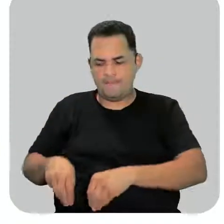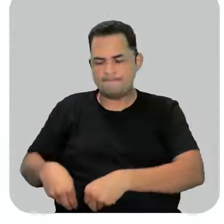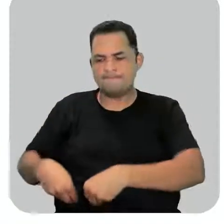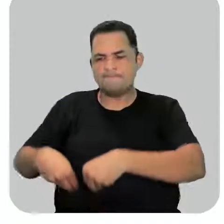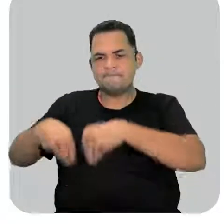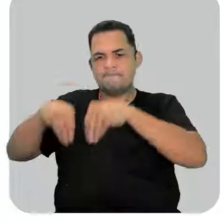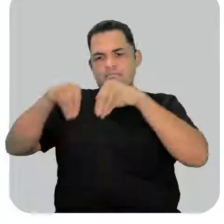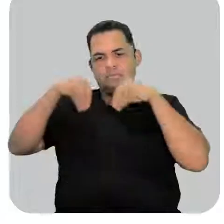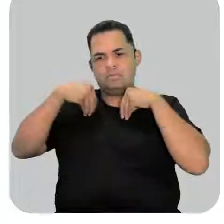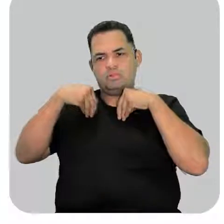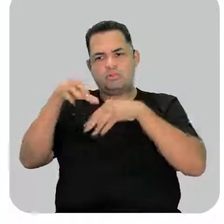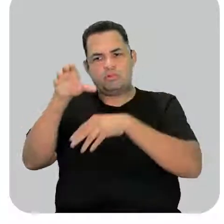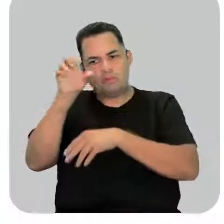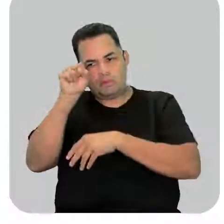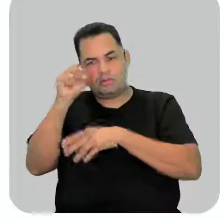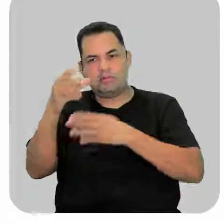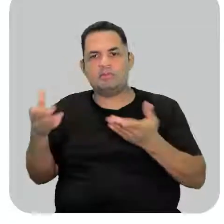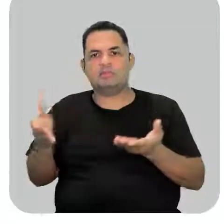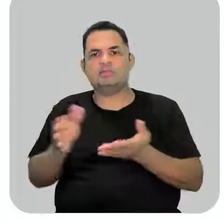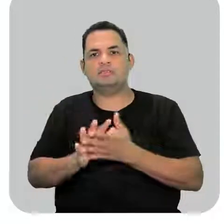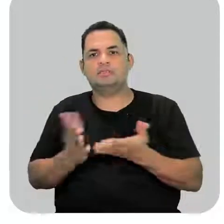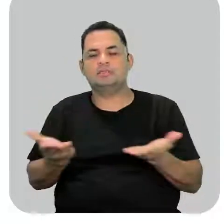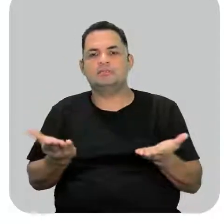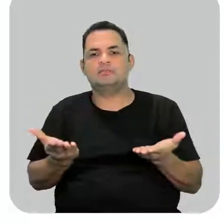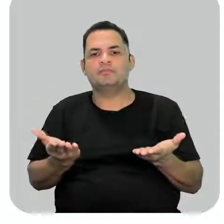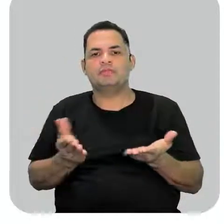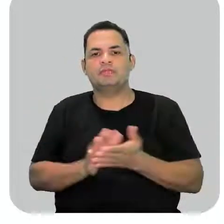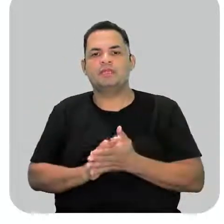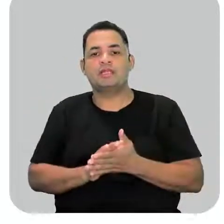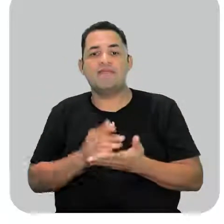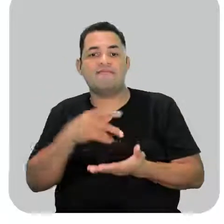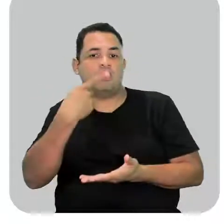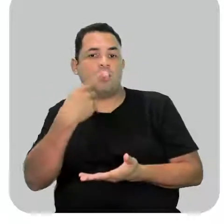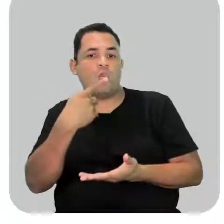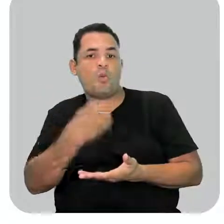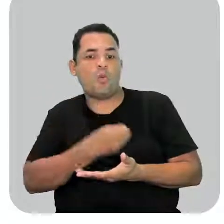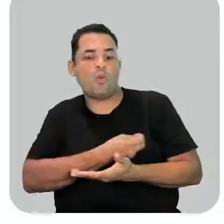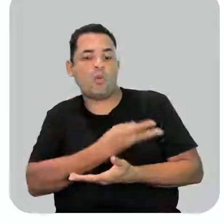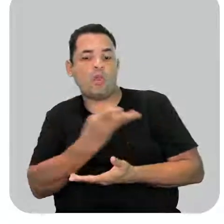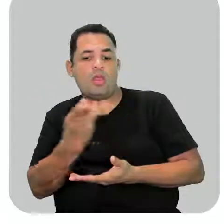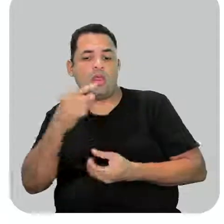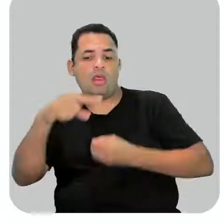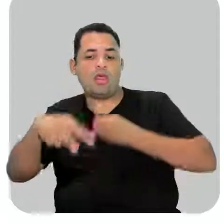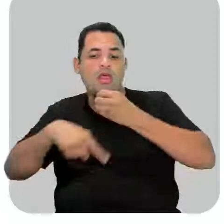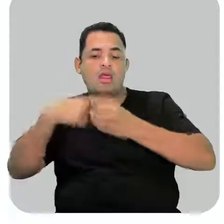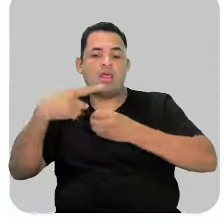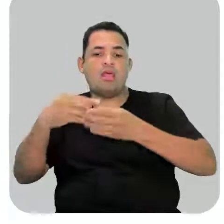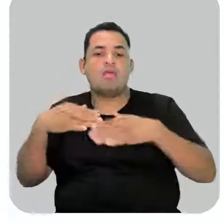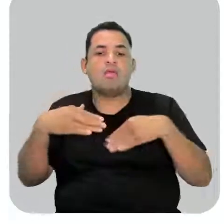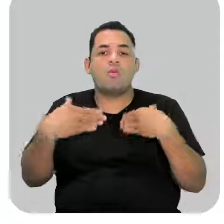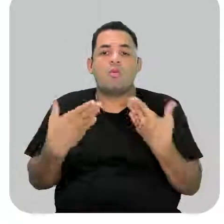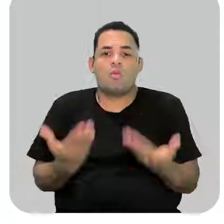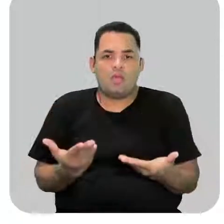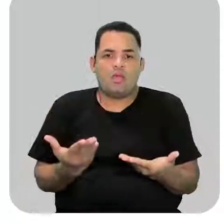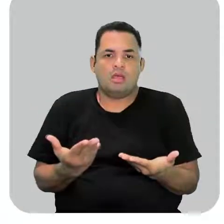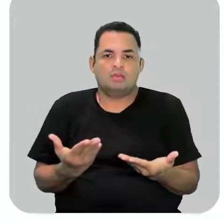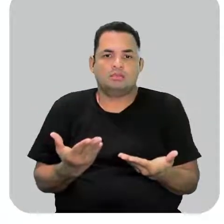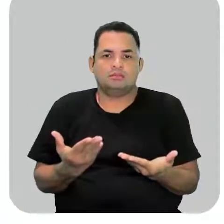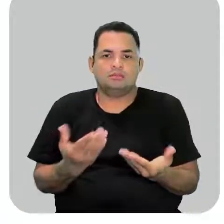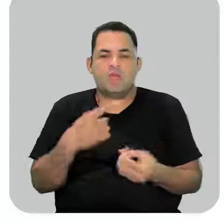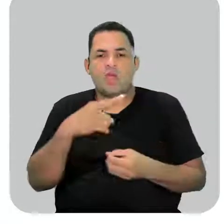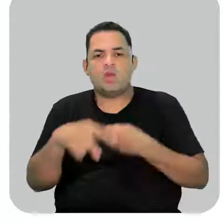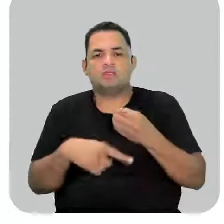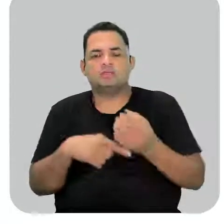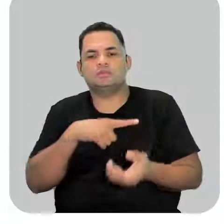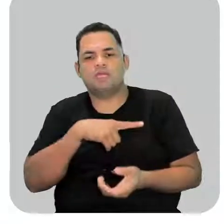seja, quantos átomos tem nesse composto, nessa substância, e quais átomos são. No caso, tem